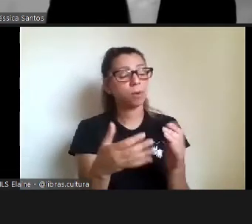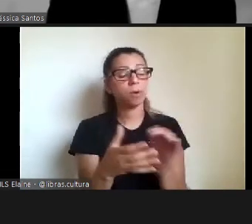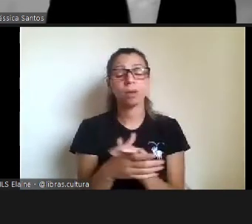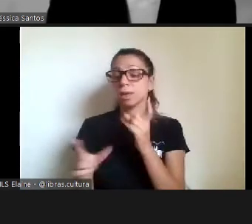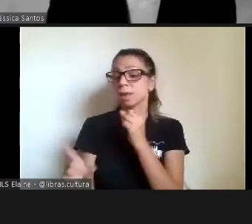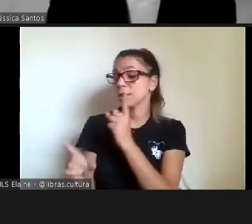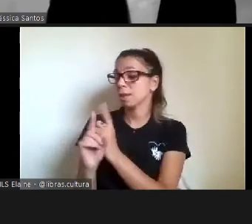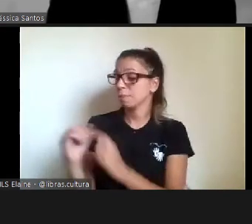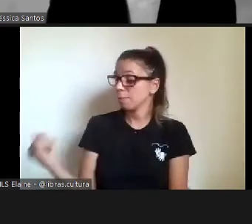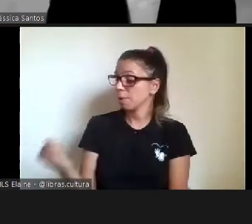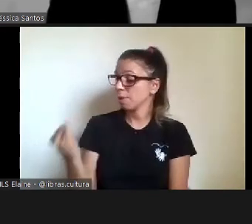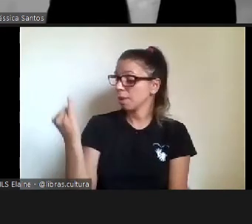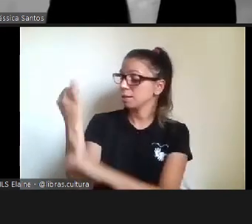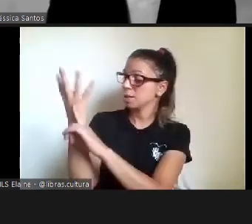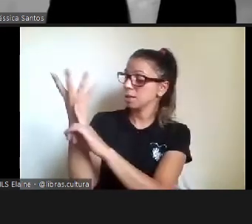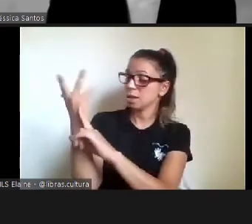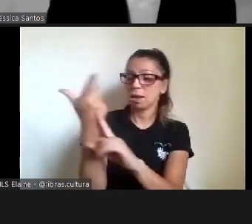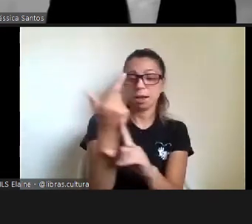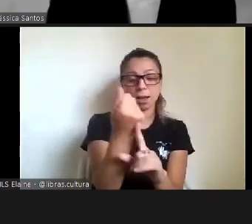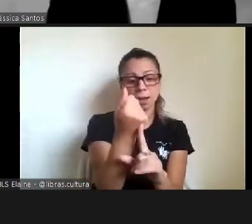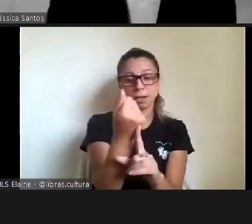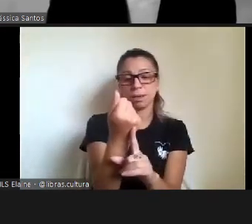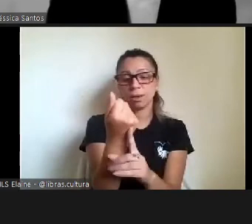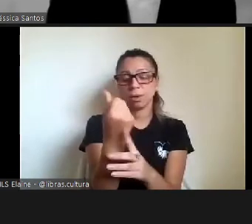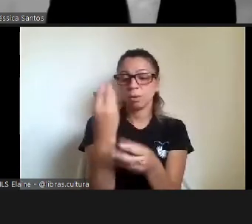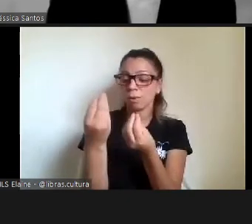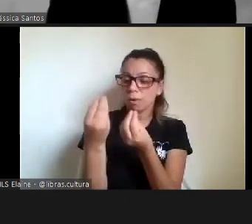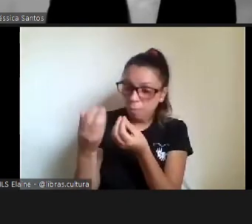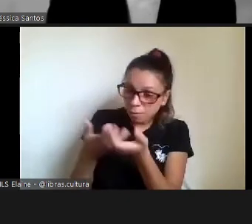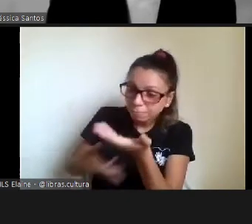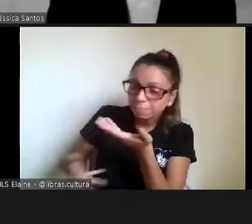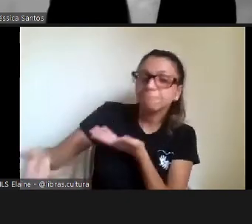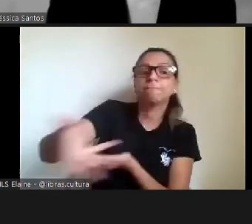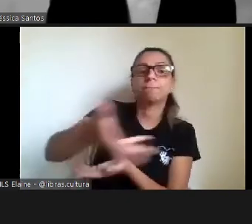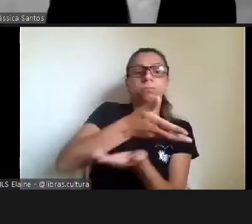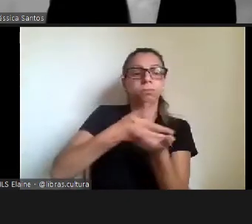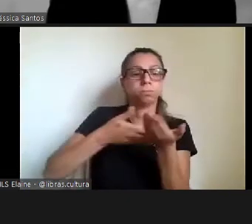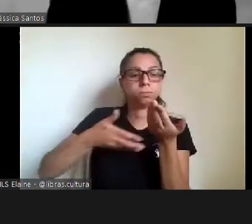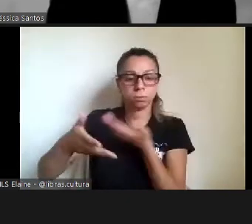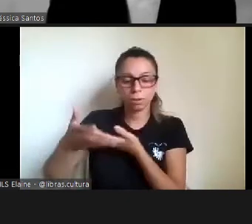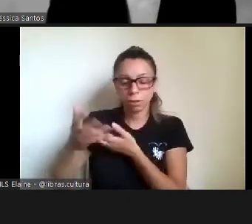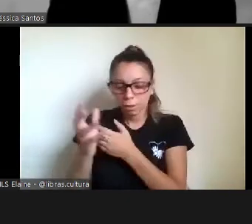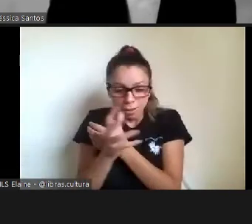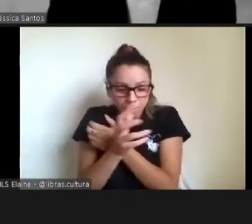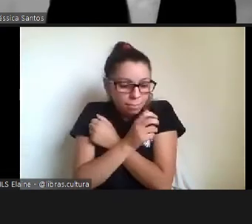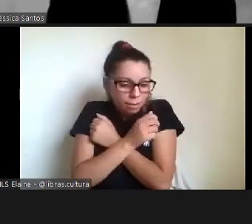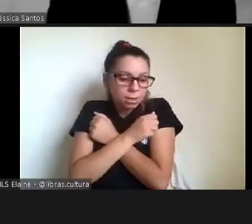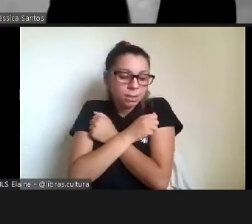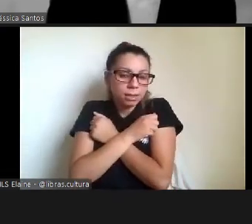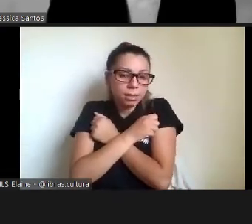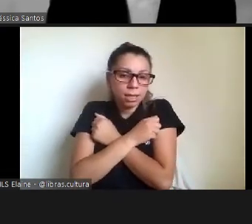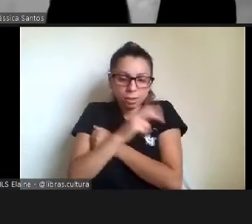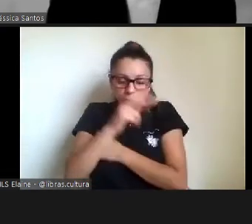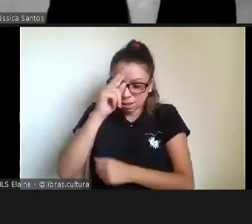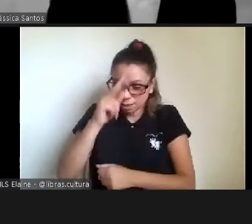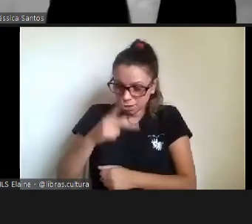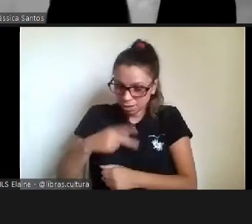arte nos leva a esse afeto, a esse encontrar-se, a esse abraçar-se, a